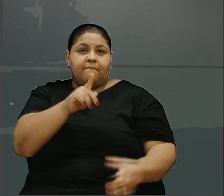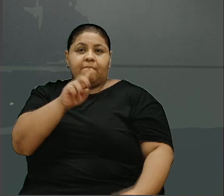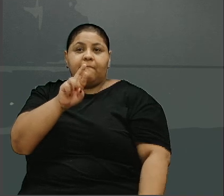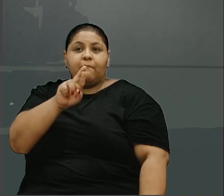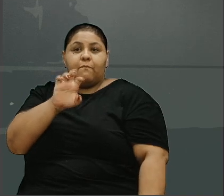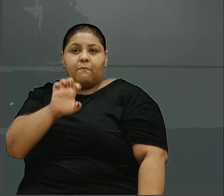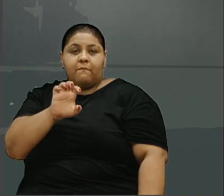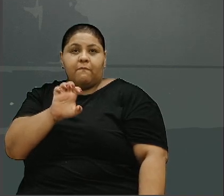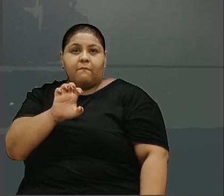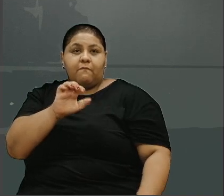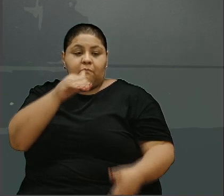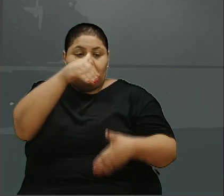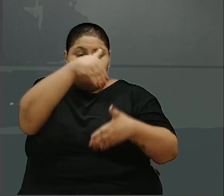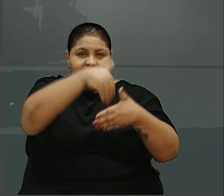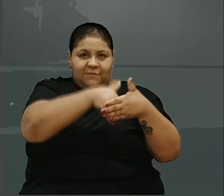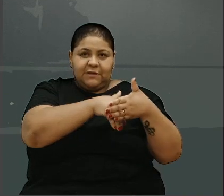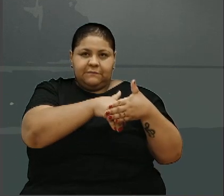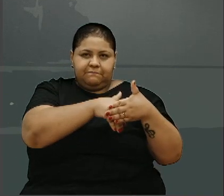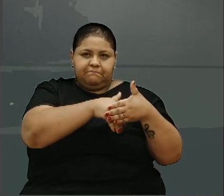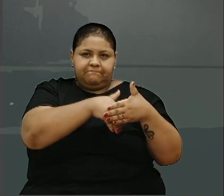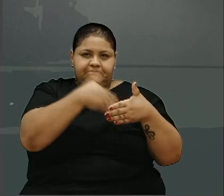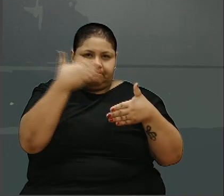inseridos no processo.